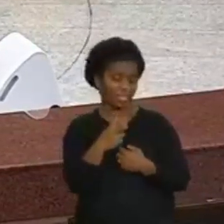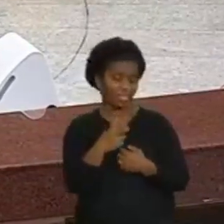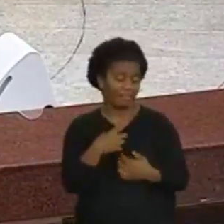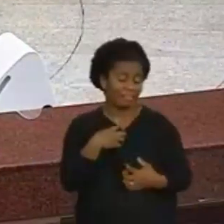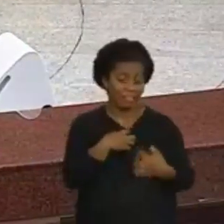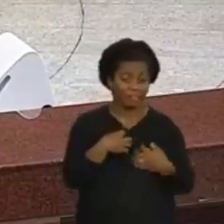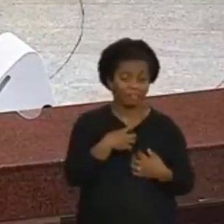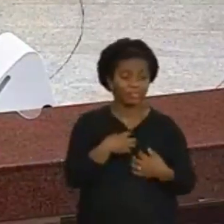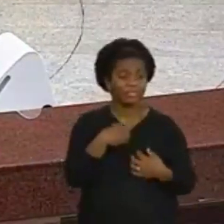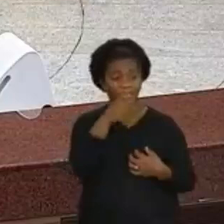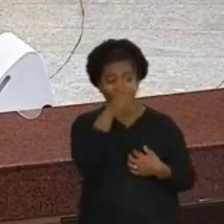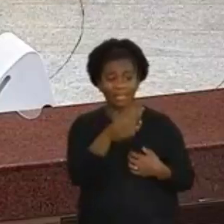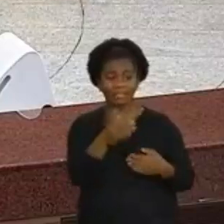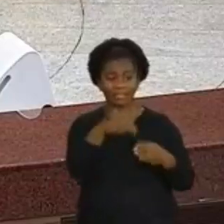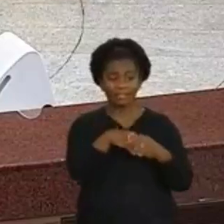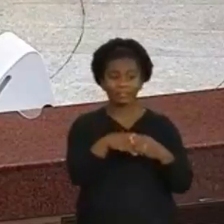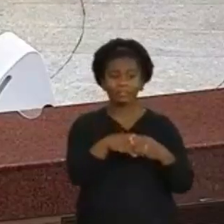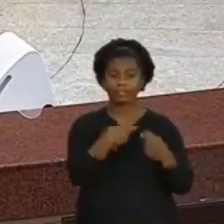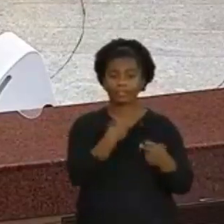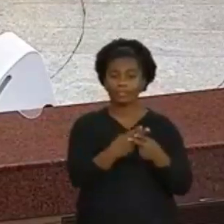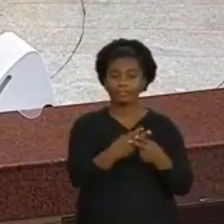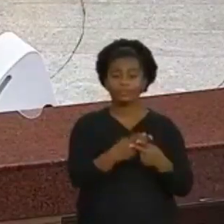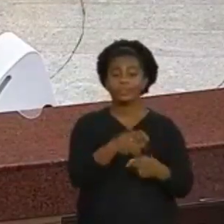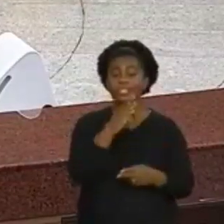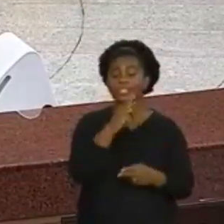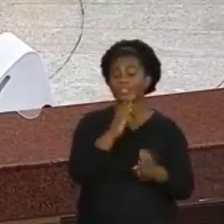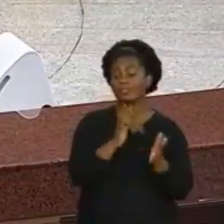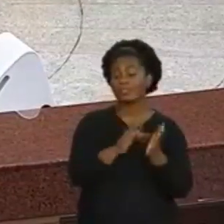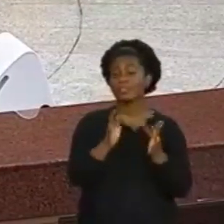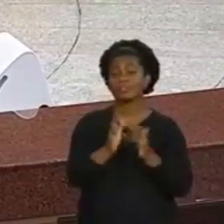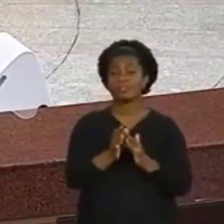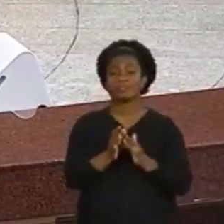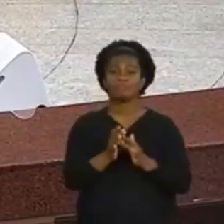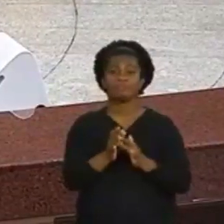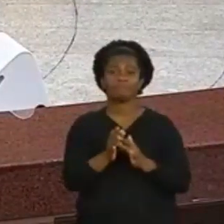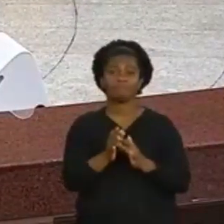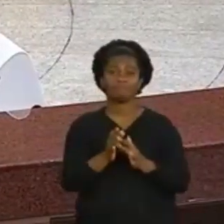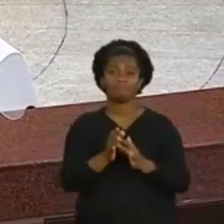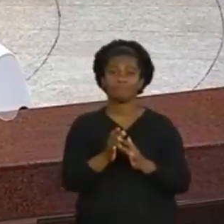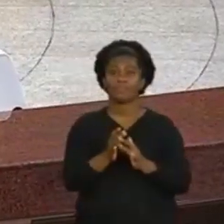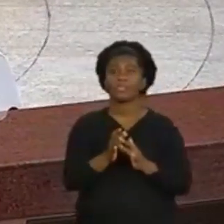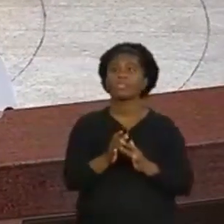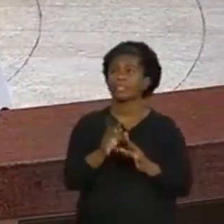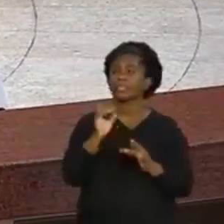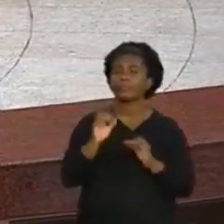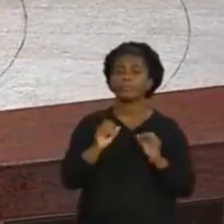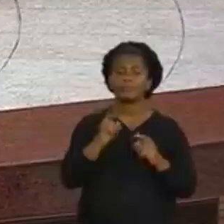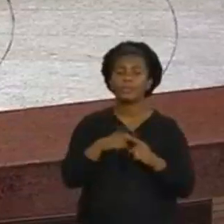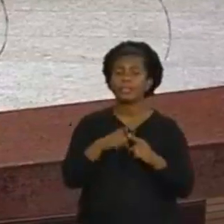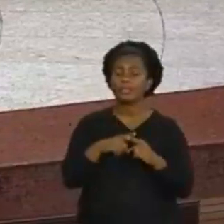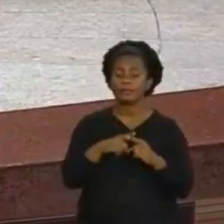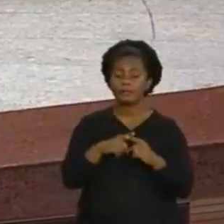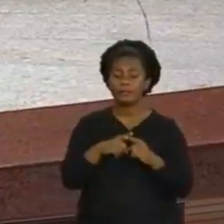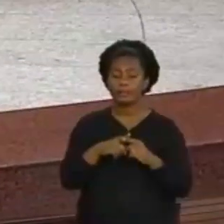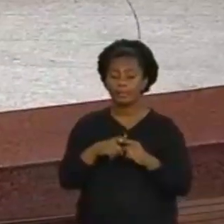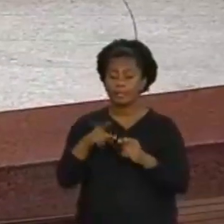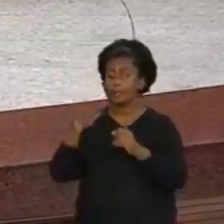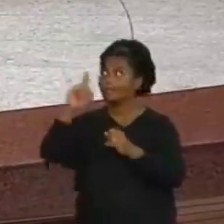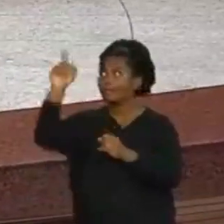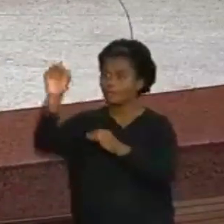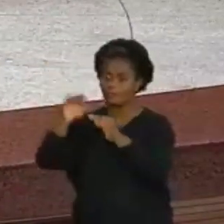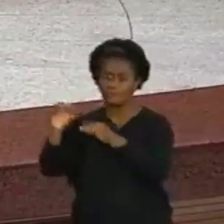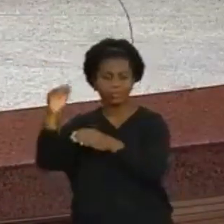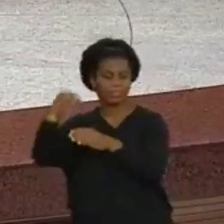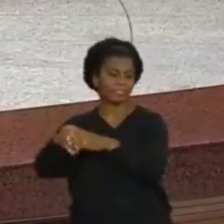bem. Deus guardou lá dentro. Estava dentro de quê? Do plano. Talvez do lado de fora ele não ia se converter, mas lá dentro